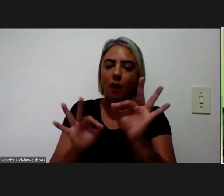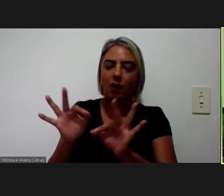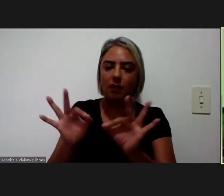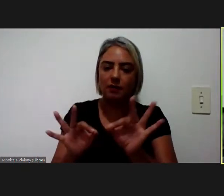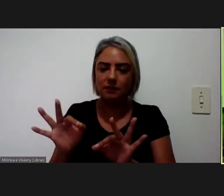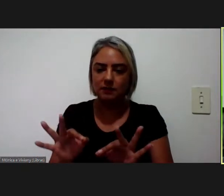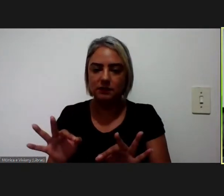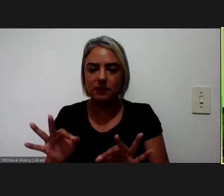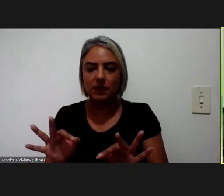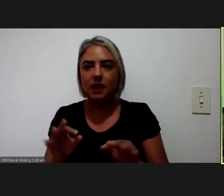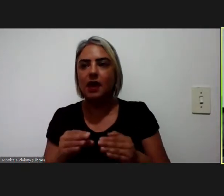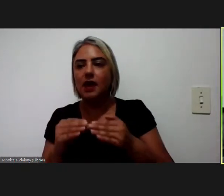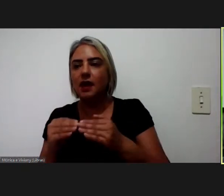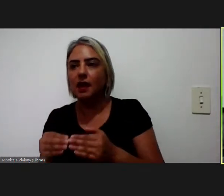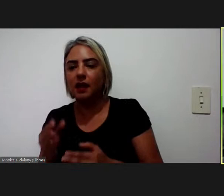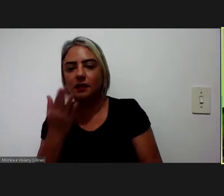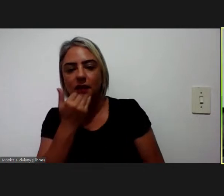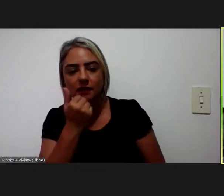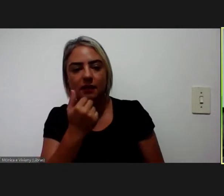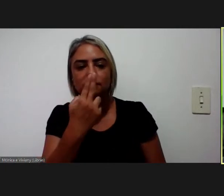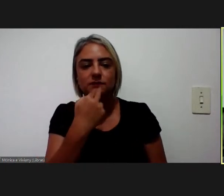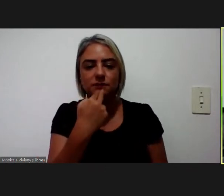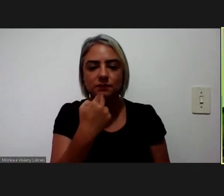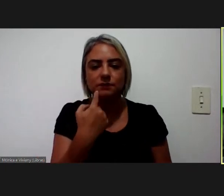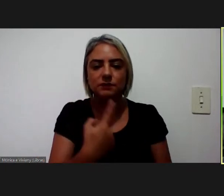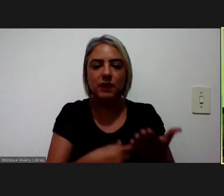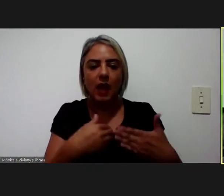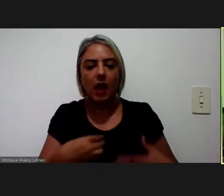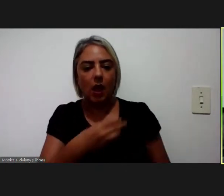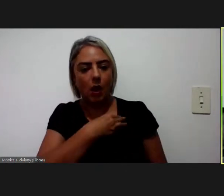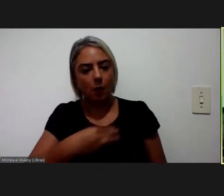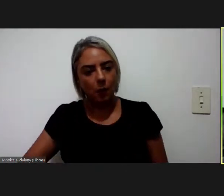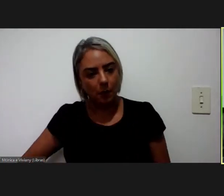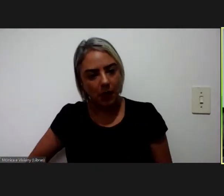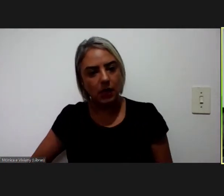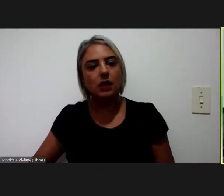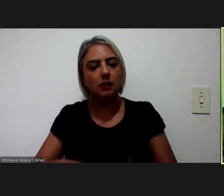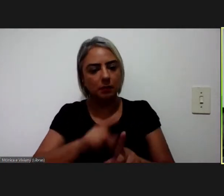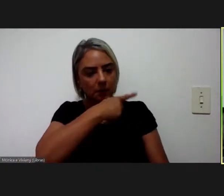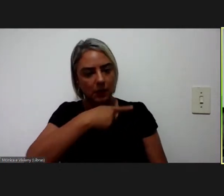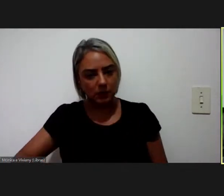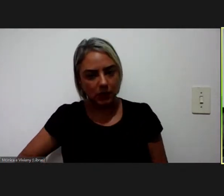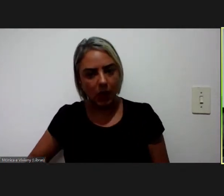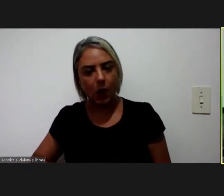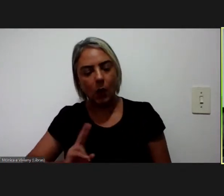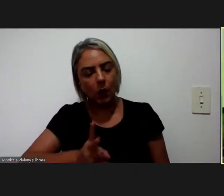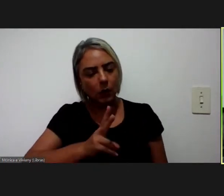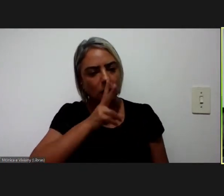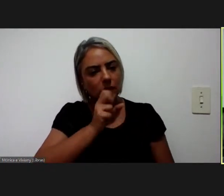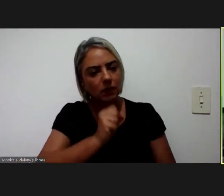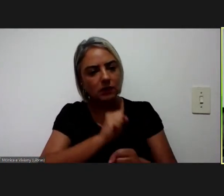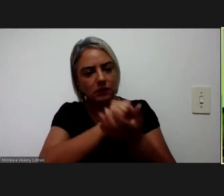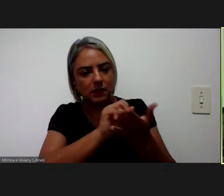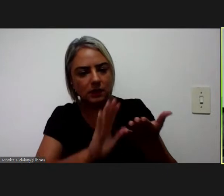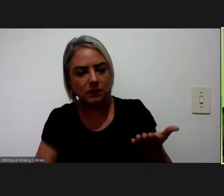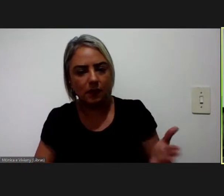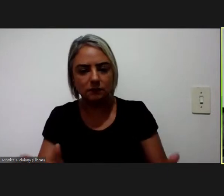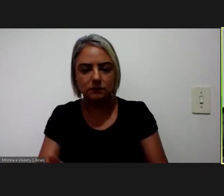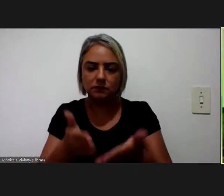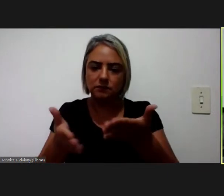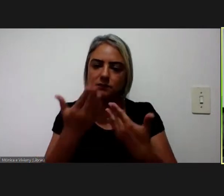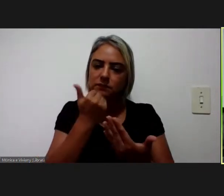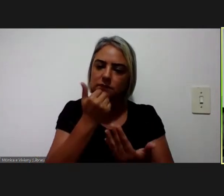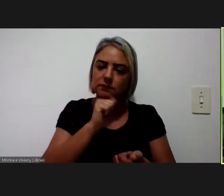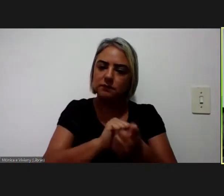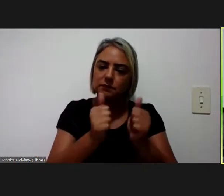Rafael, e the leva a agenda de saúde secretary, e which nutrição para o support ministro, para o and presidente, para que a gente provides. continue fortalecendo as ações So I de hope we promoção da can alimentação e um